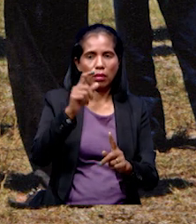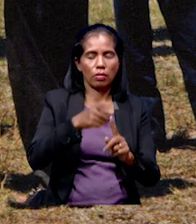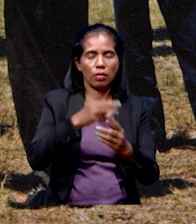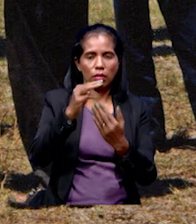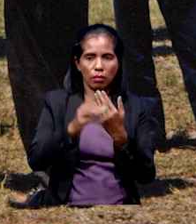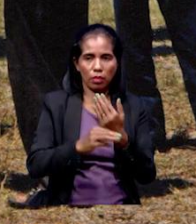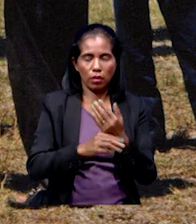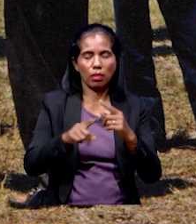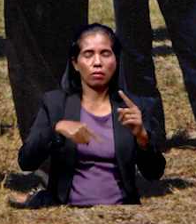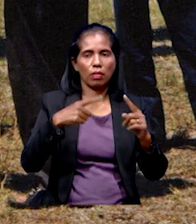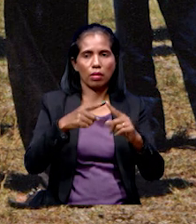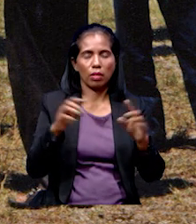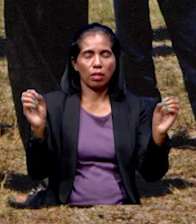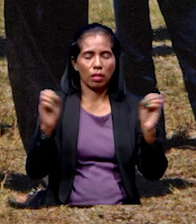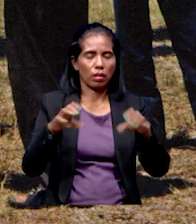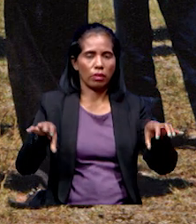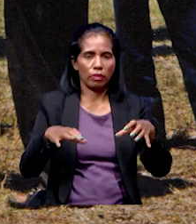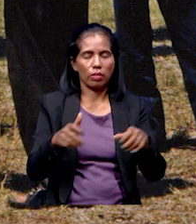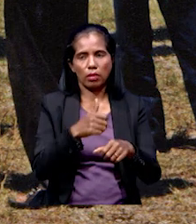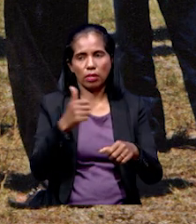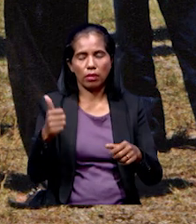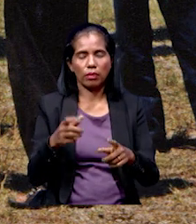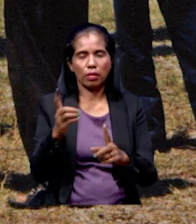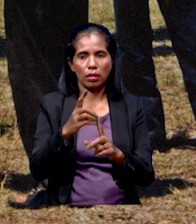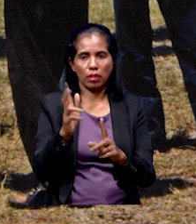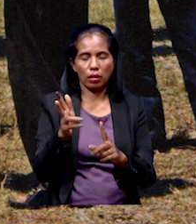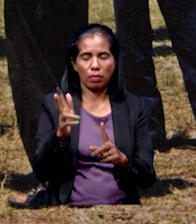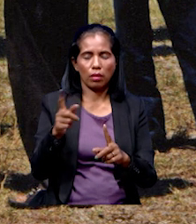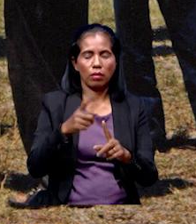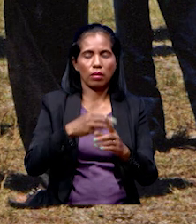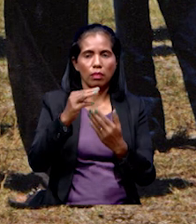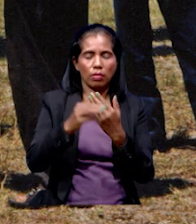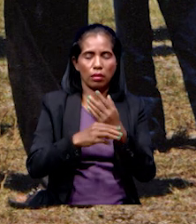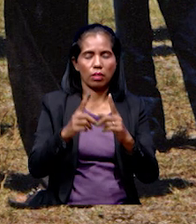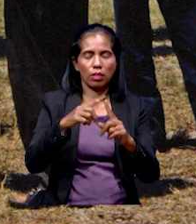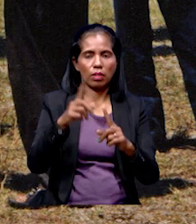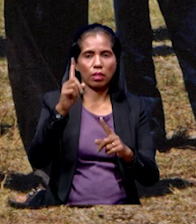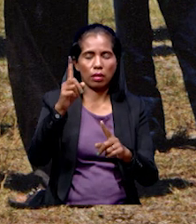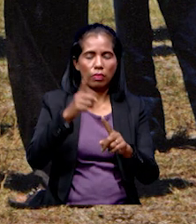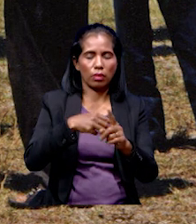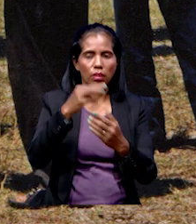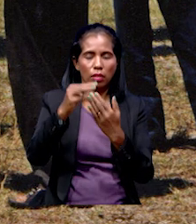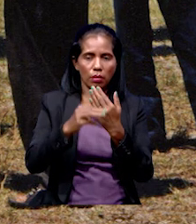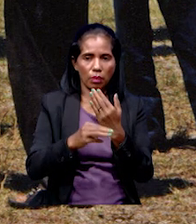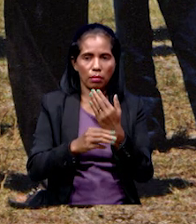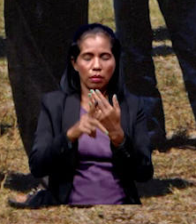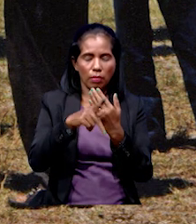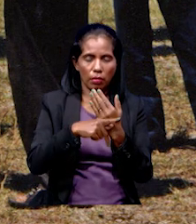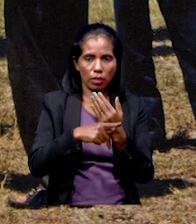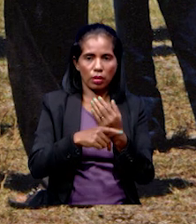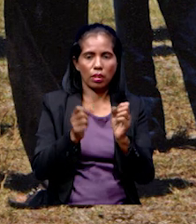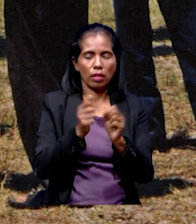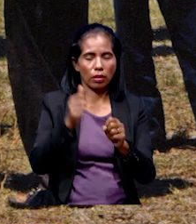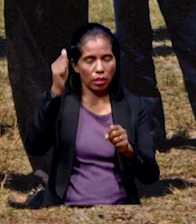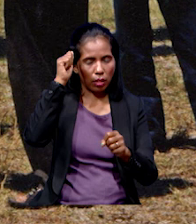ne banyira lai rekursu ruma. Ia lorong tolu nulu fulang marsu tolorong ida fulang abril tribunal rekursu halo analize